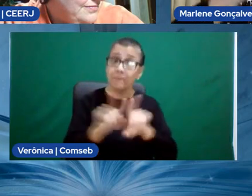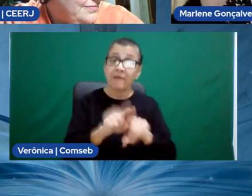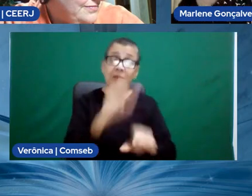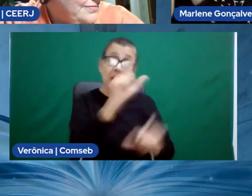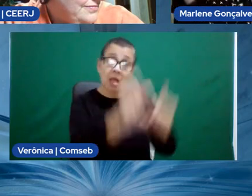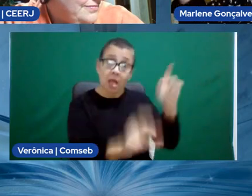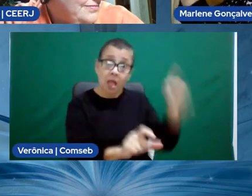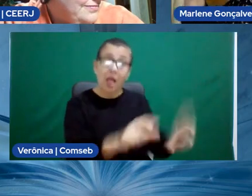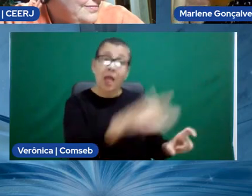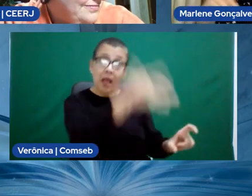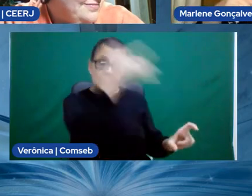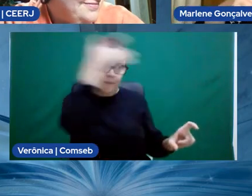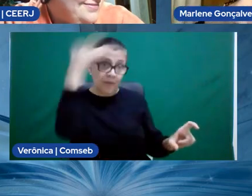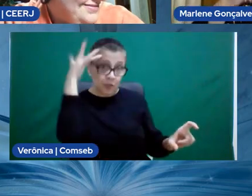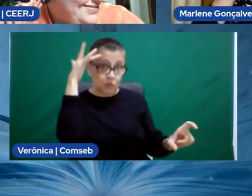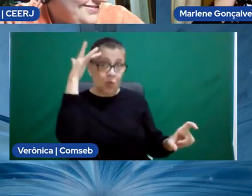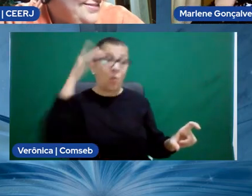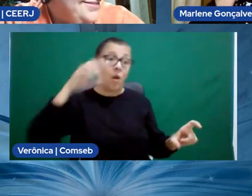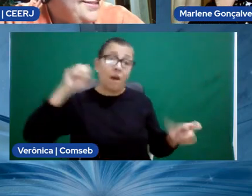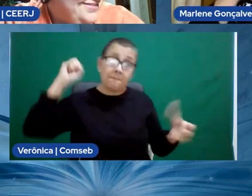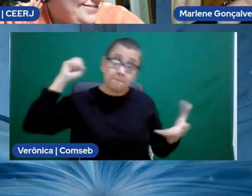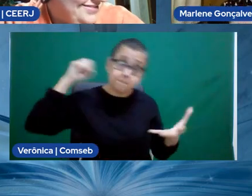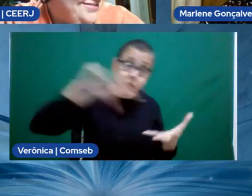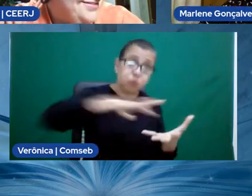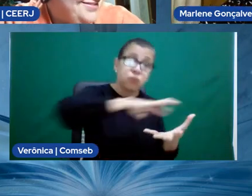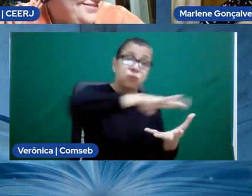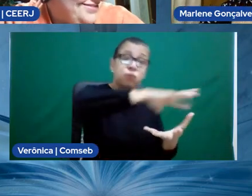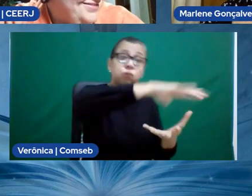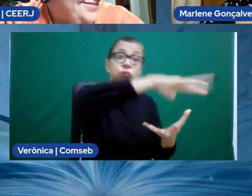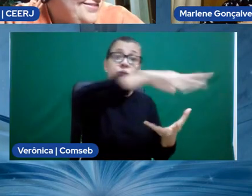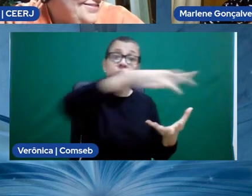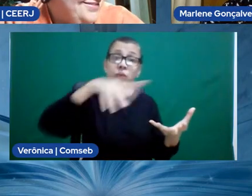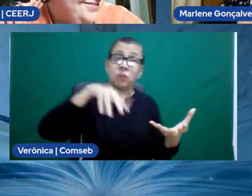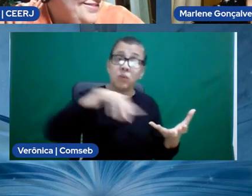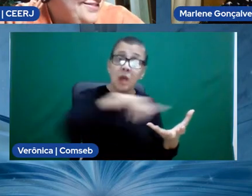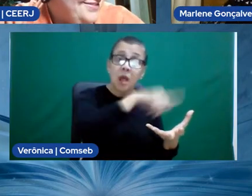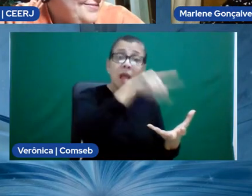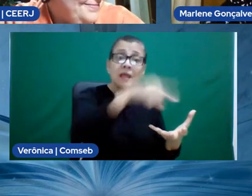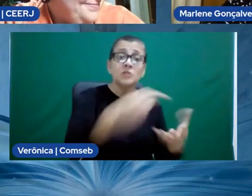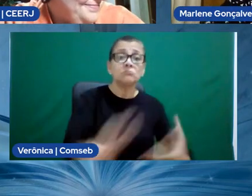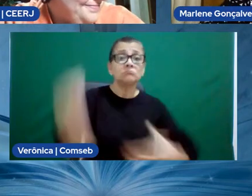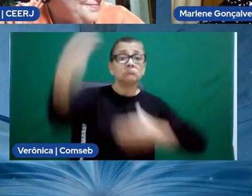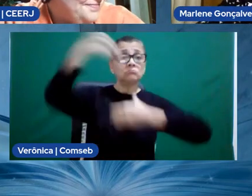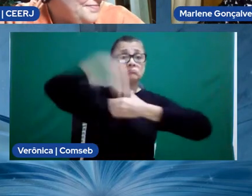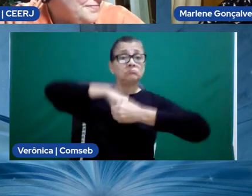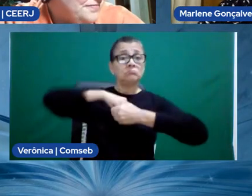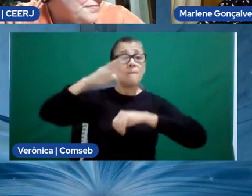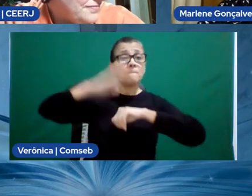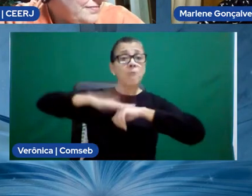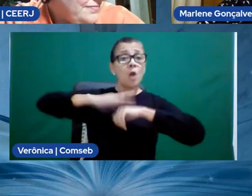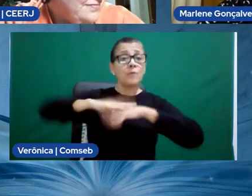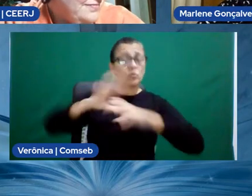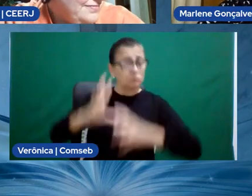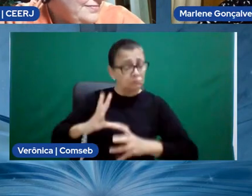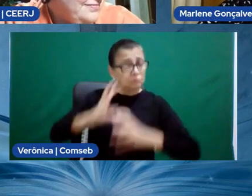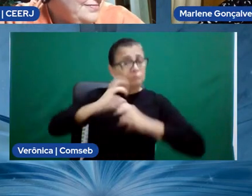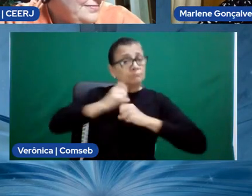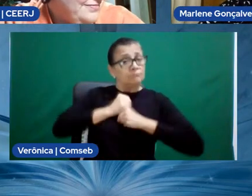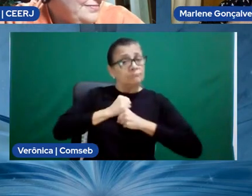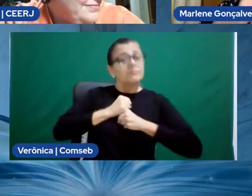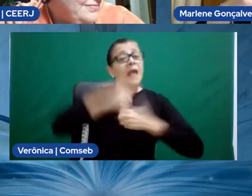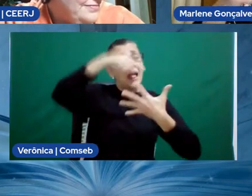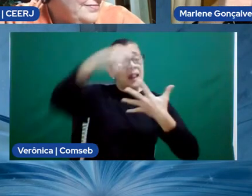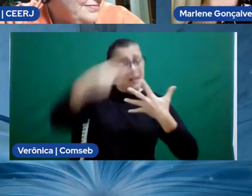uma vez espalhados pela Terra, absorveram em si mesmos os elementos necessários à sua própria